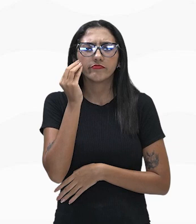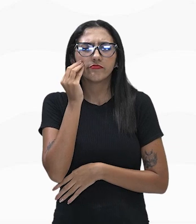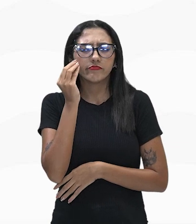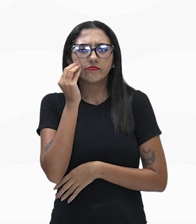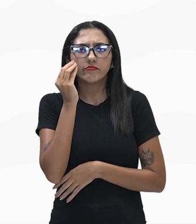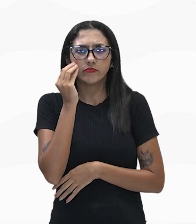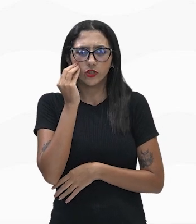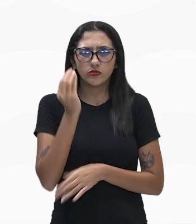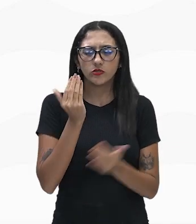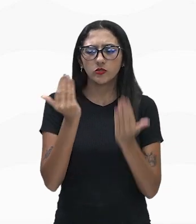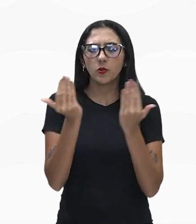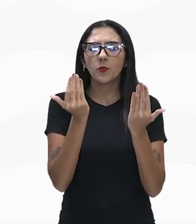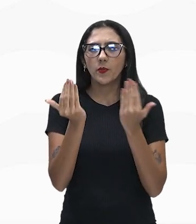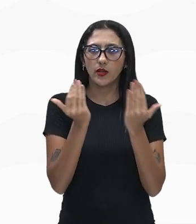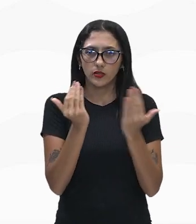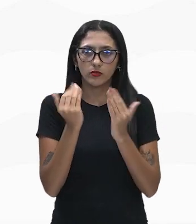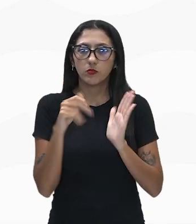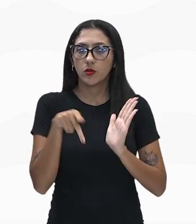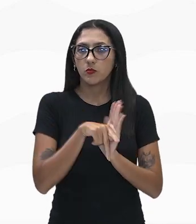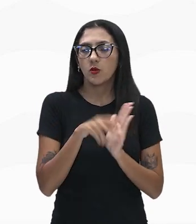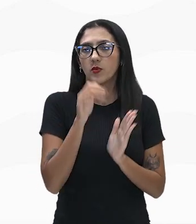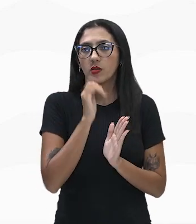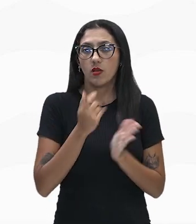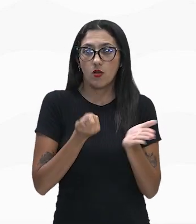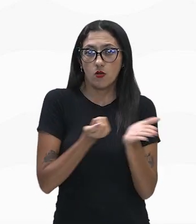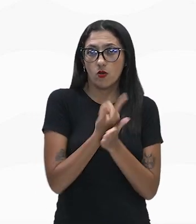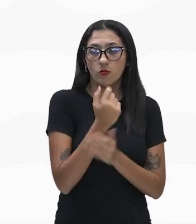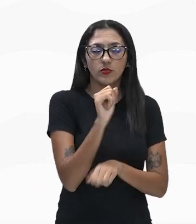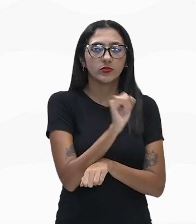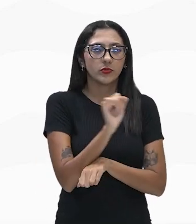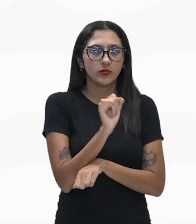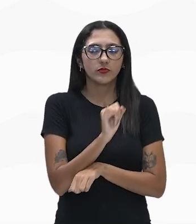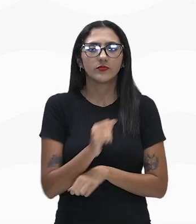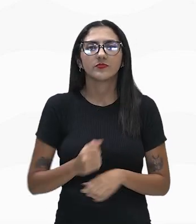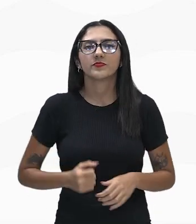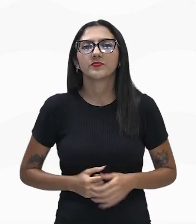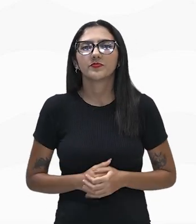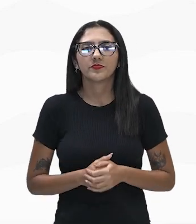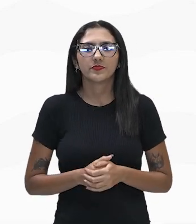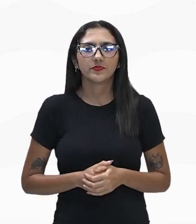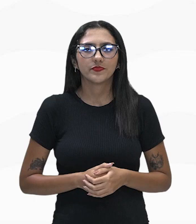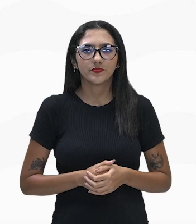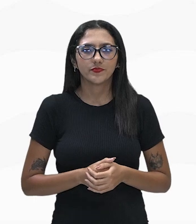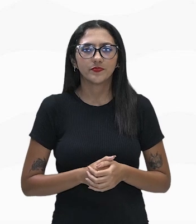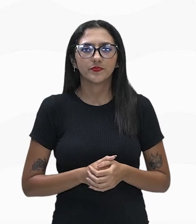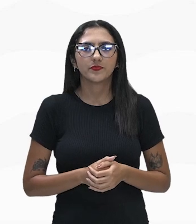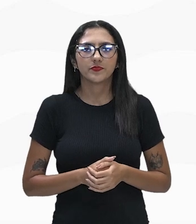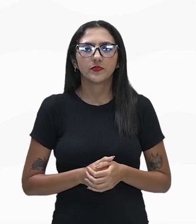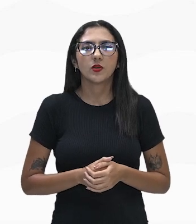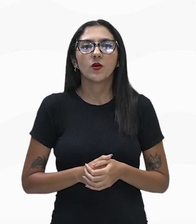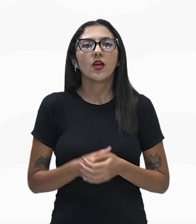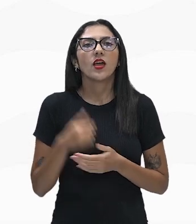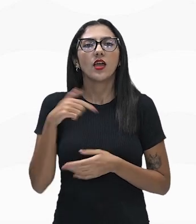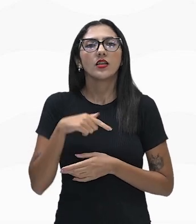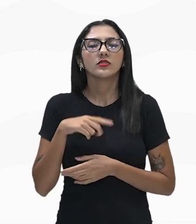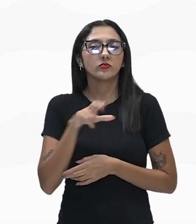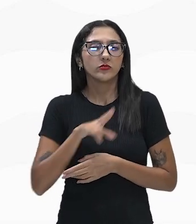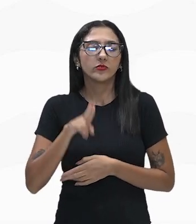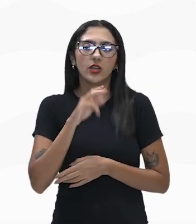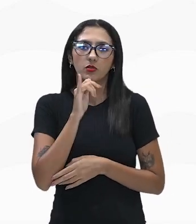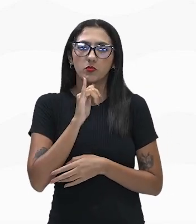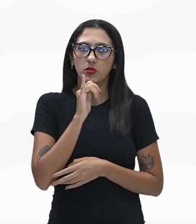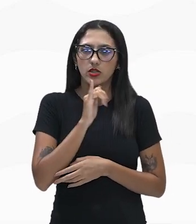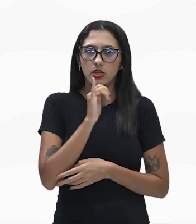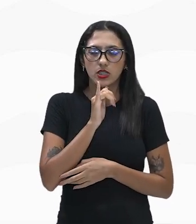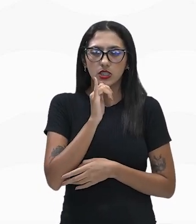financiamento referentes a veículos. Observação. Para a simulação, foi usada a média das 30